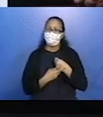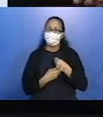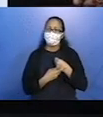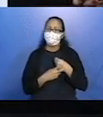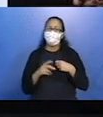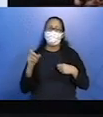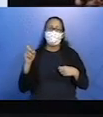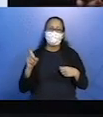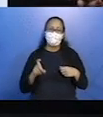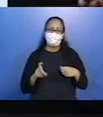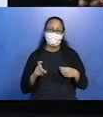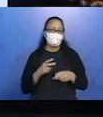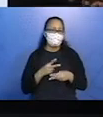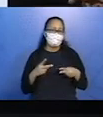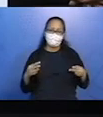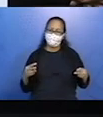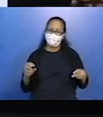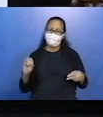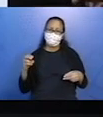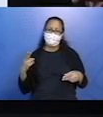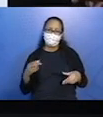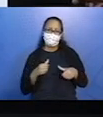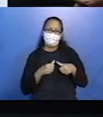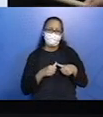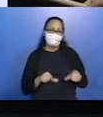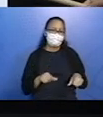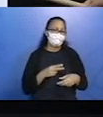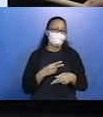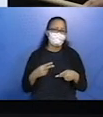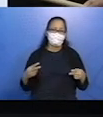ele é alguma coisa ou ele está alguma coisa.